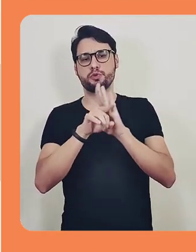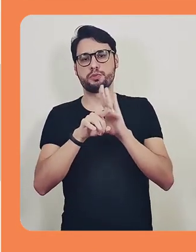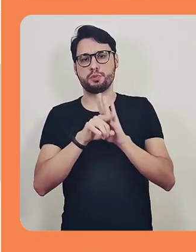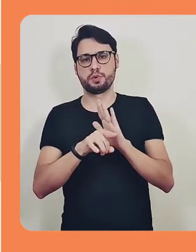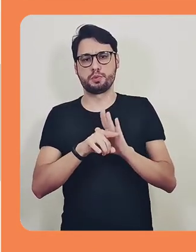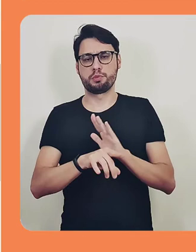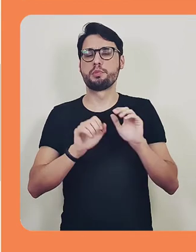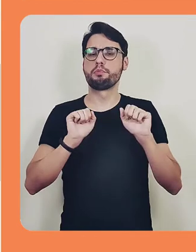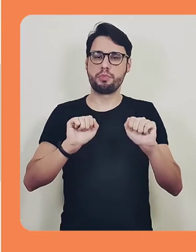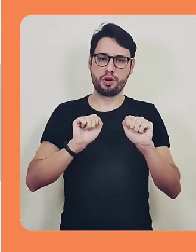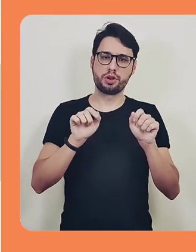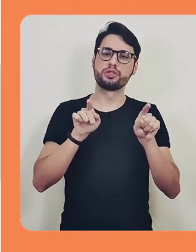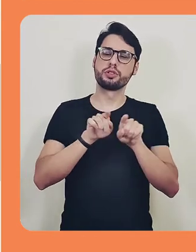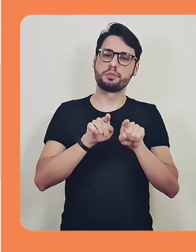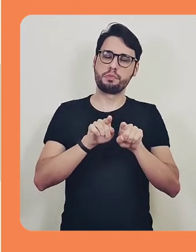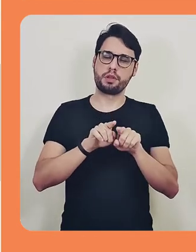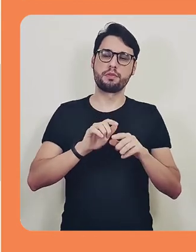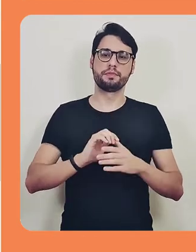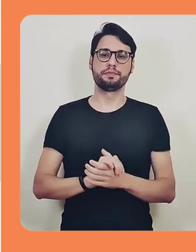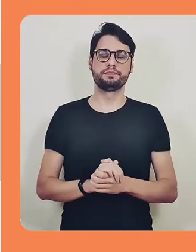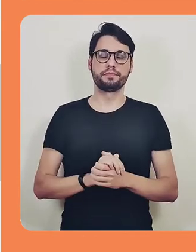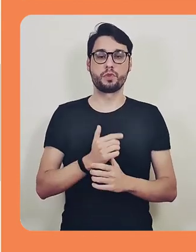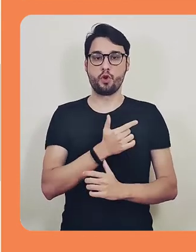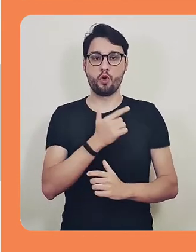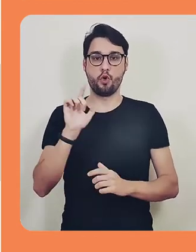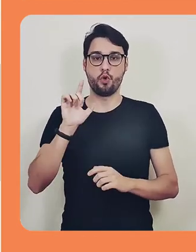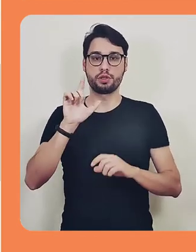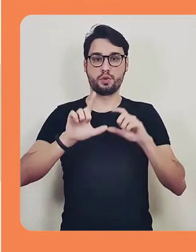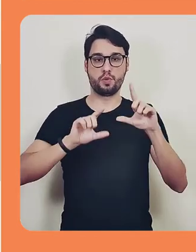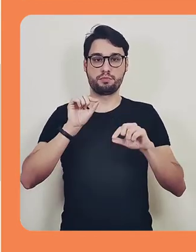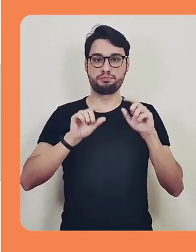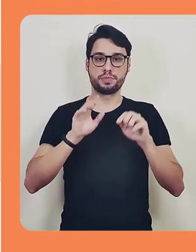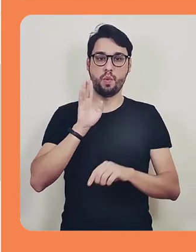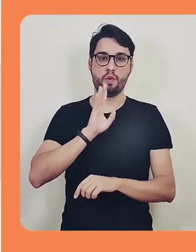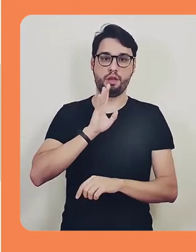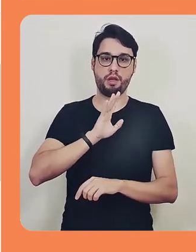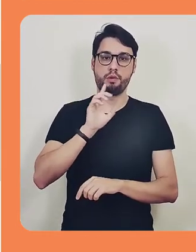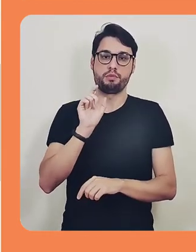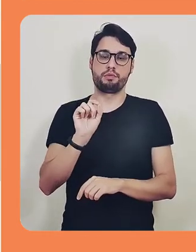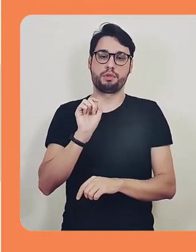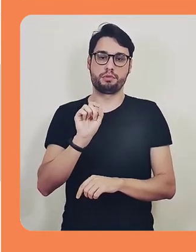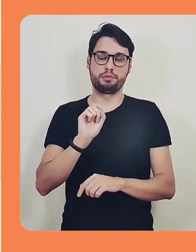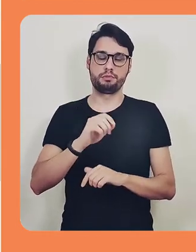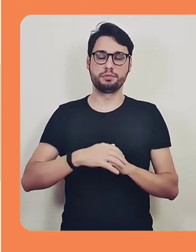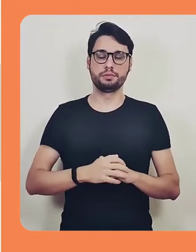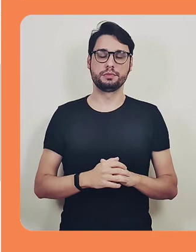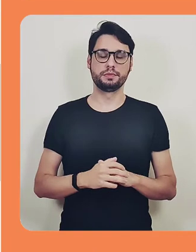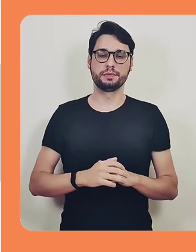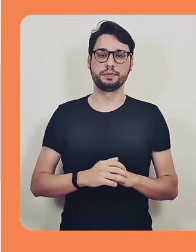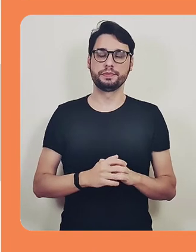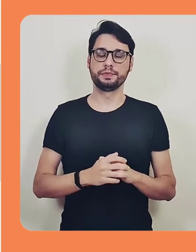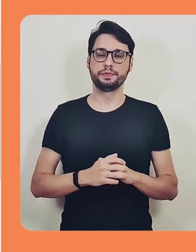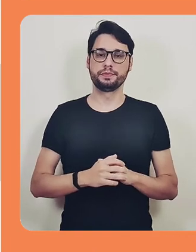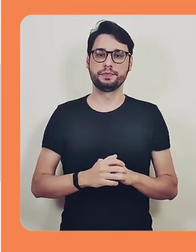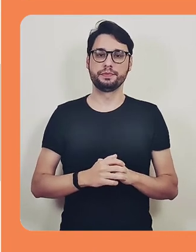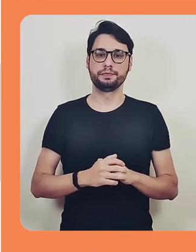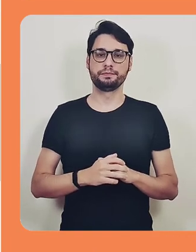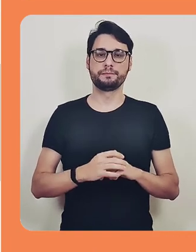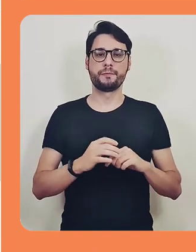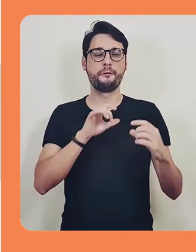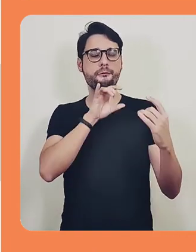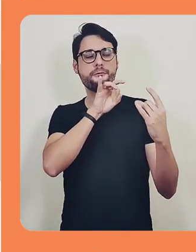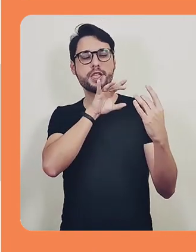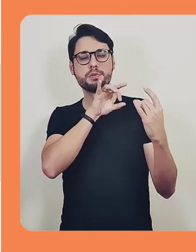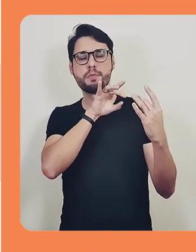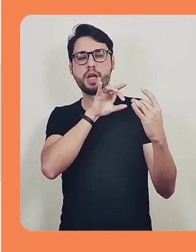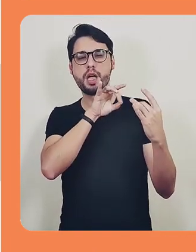né? Uma afirmação, mas você poderia ter um conjunto de afirmações num mesmo lugar. Outras